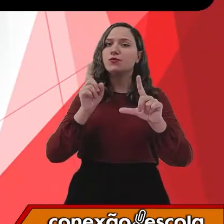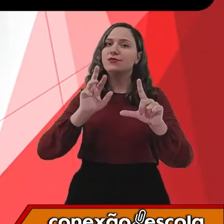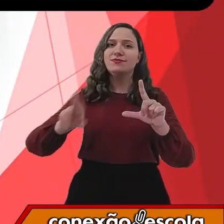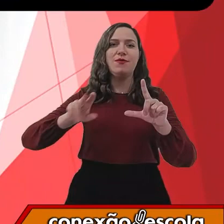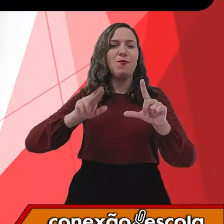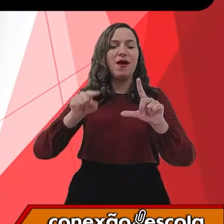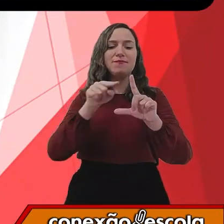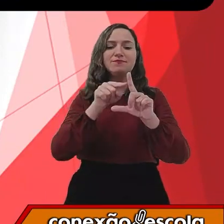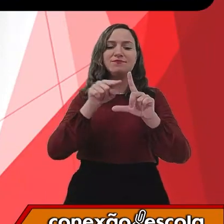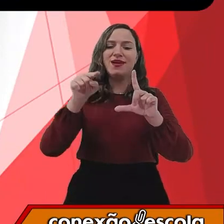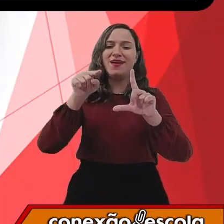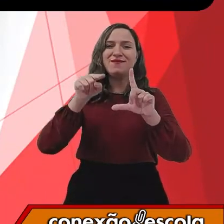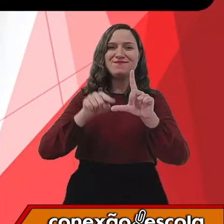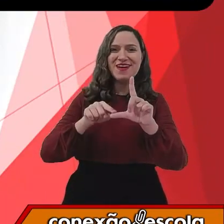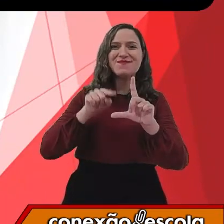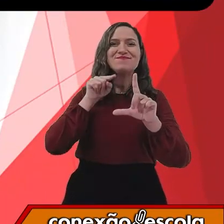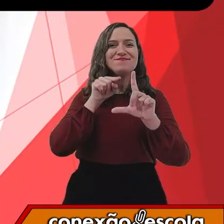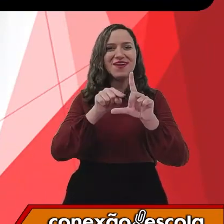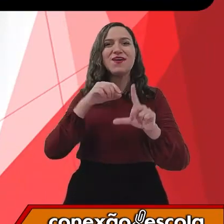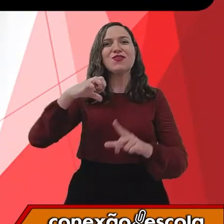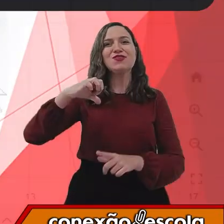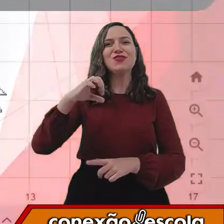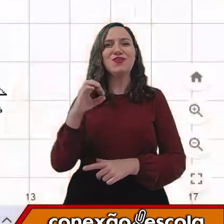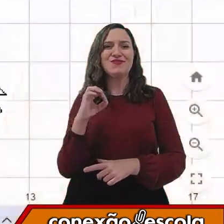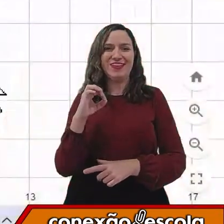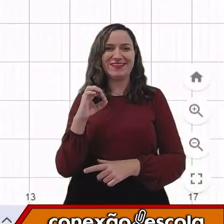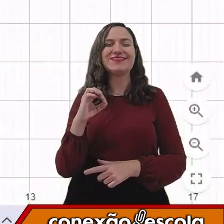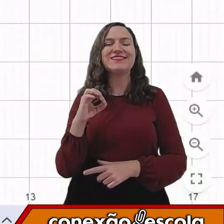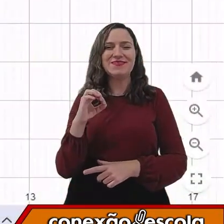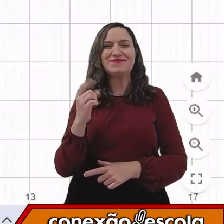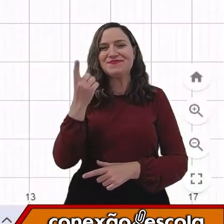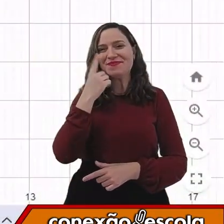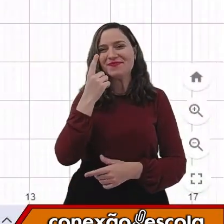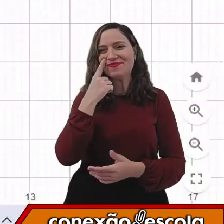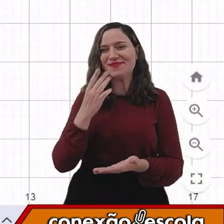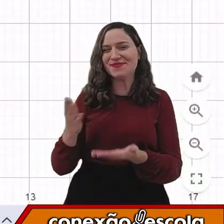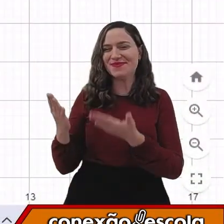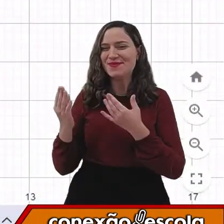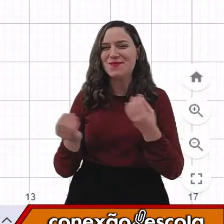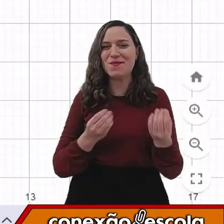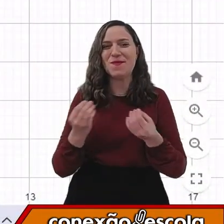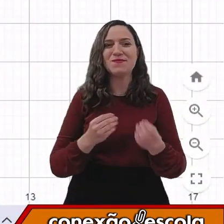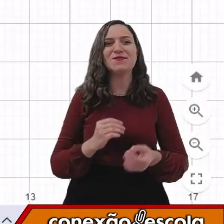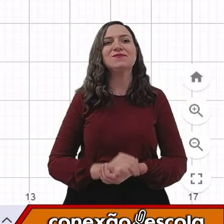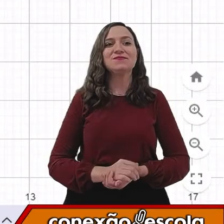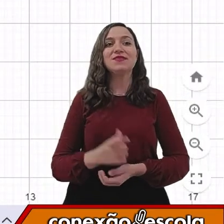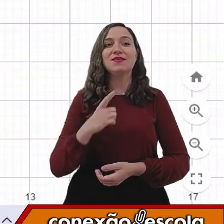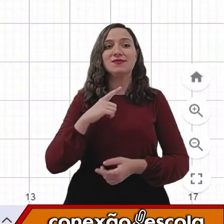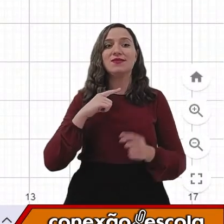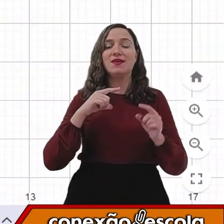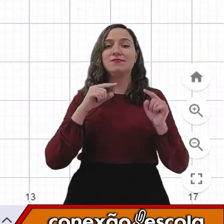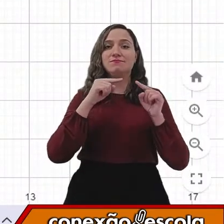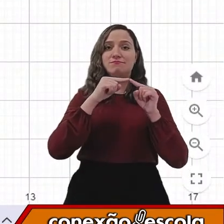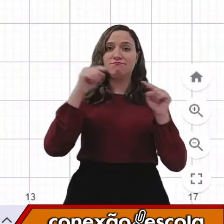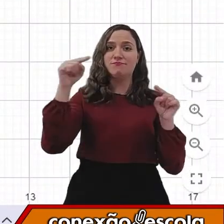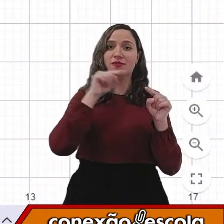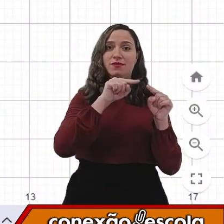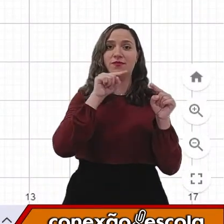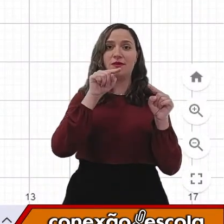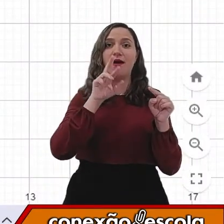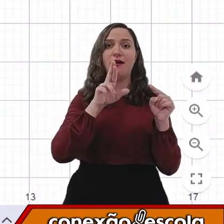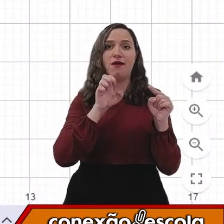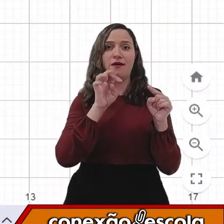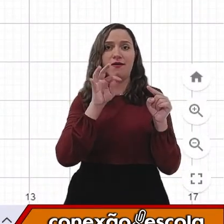Para construir, o GeoGebra já tem ela prontinha. Nós vamos vir aqui em reta e nós